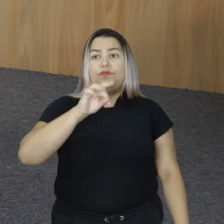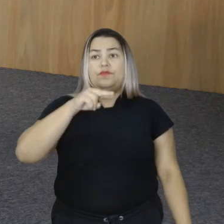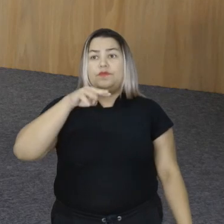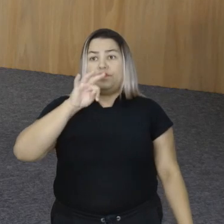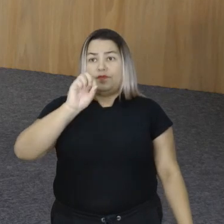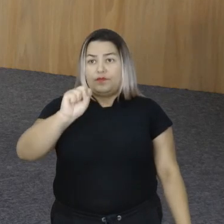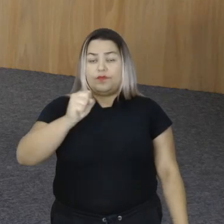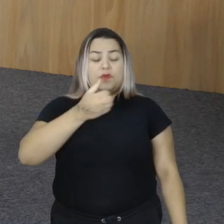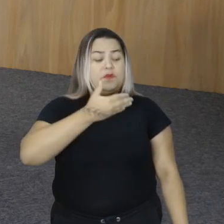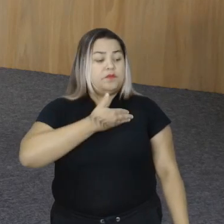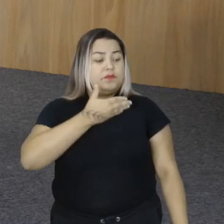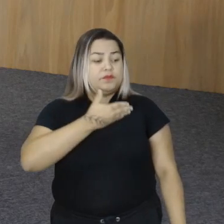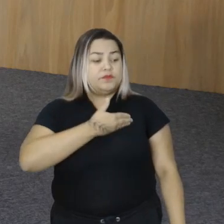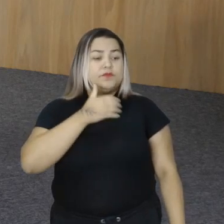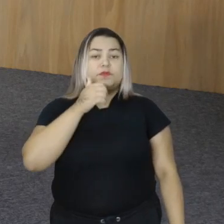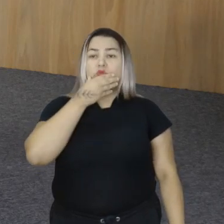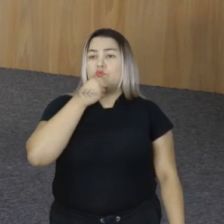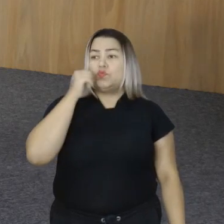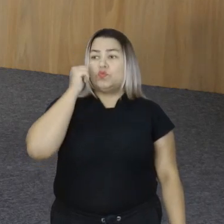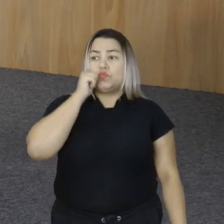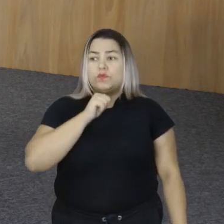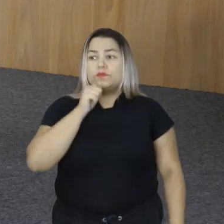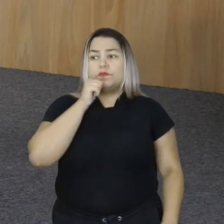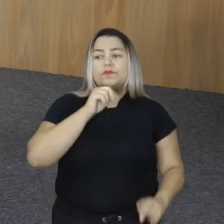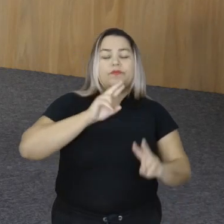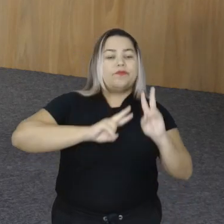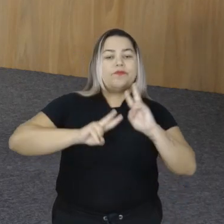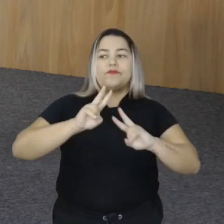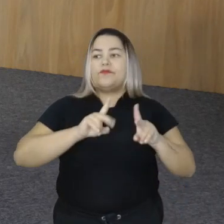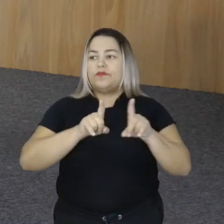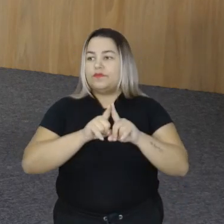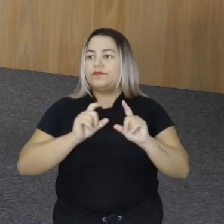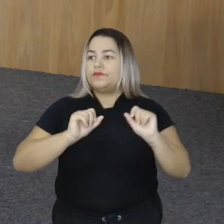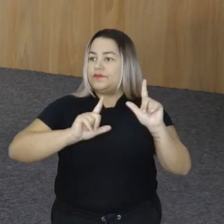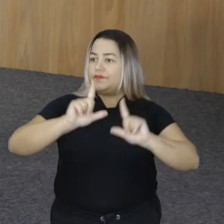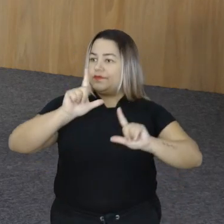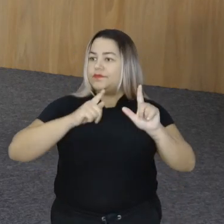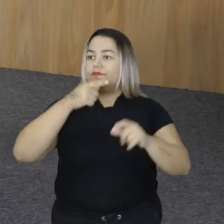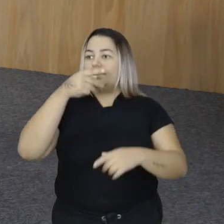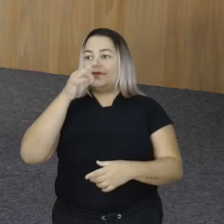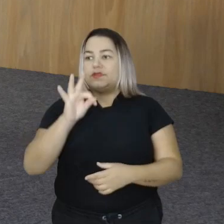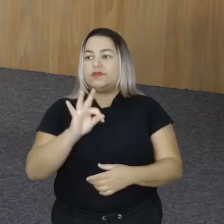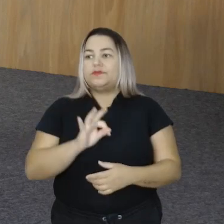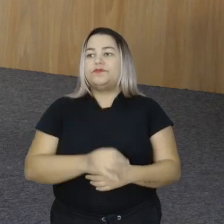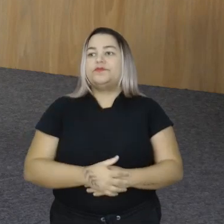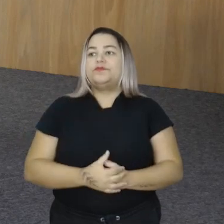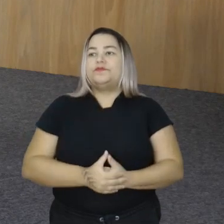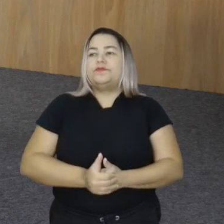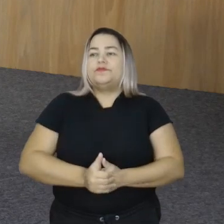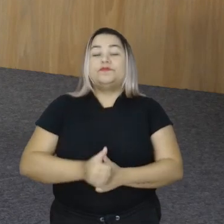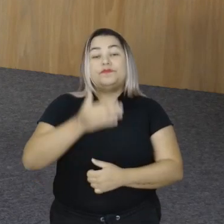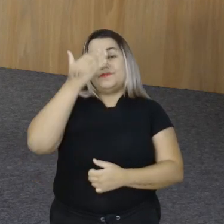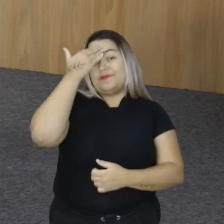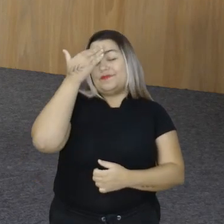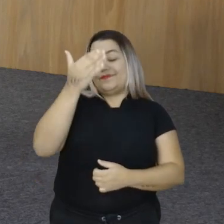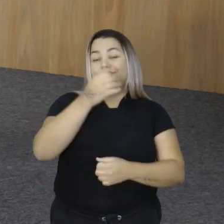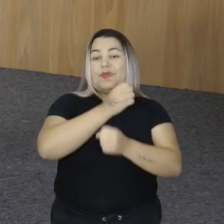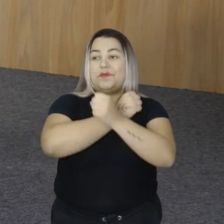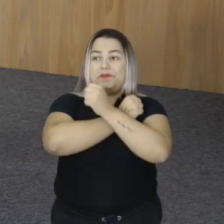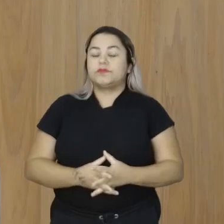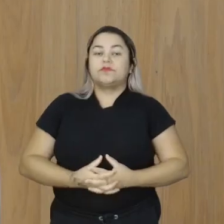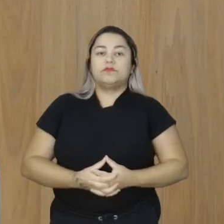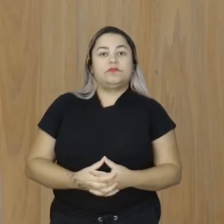amigos e amigas que acompanham a nossa TV PT. Obrigada, Raimundo. Um